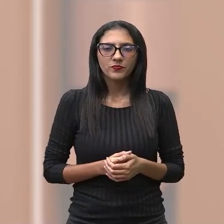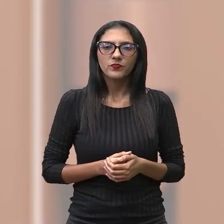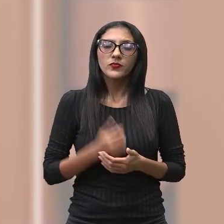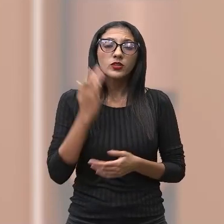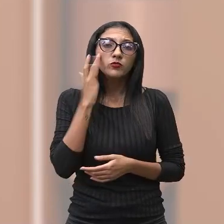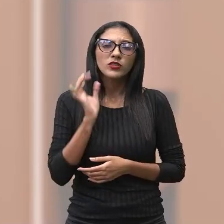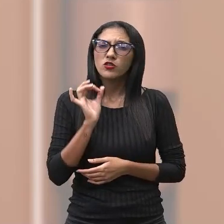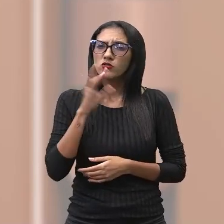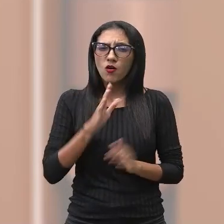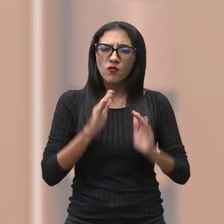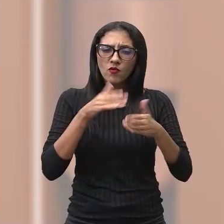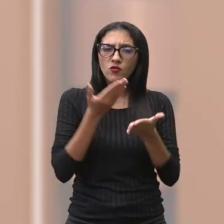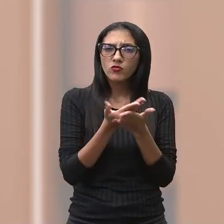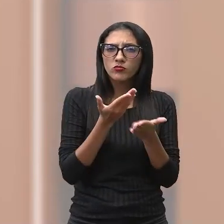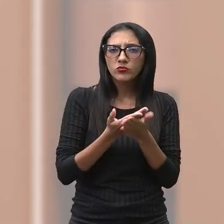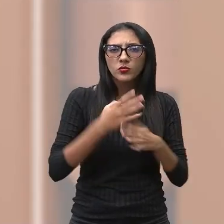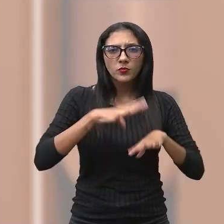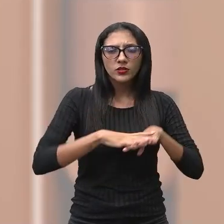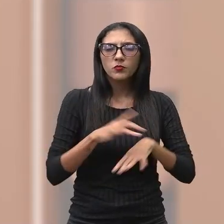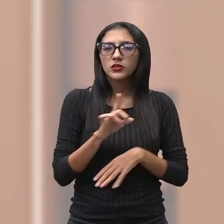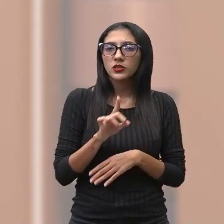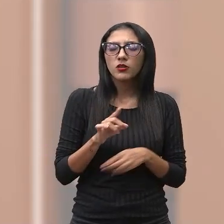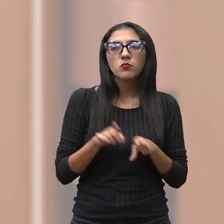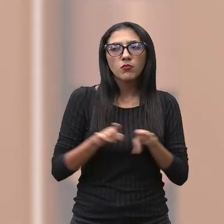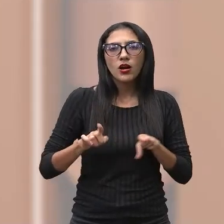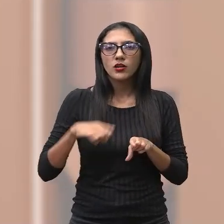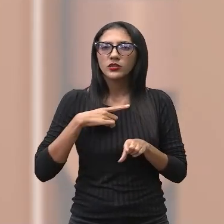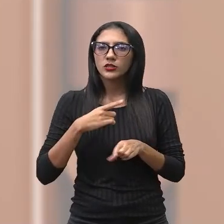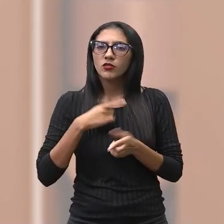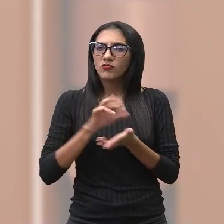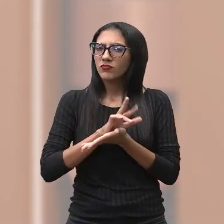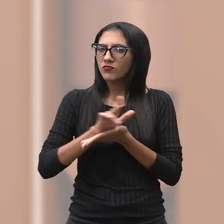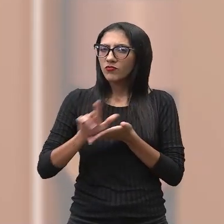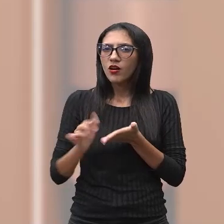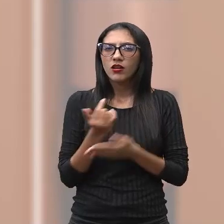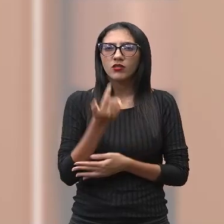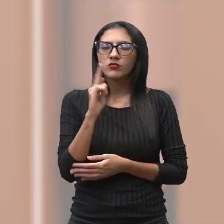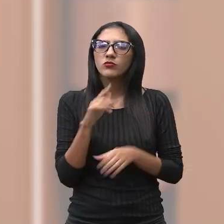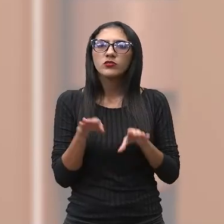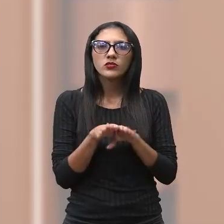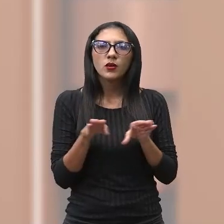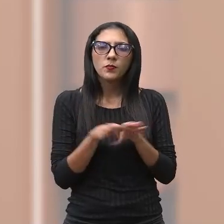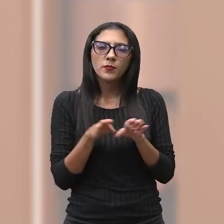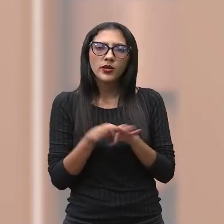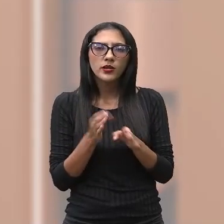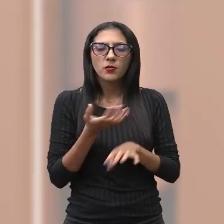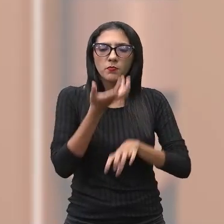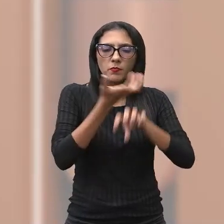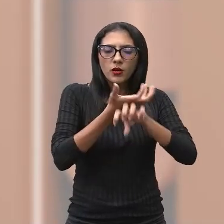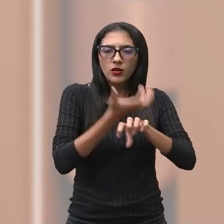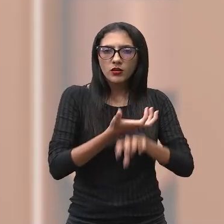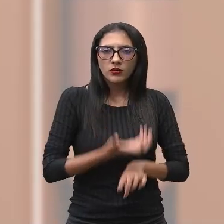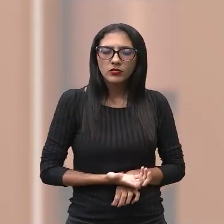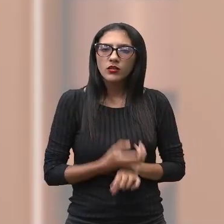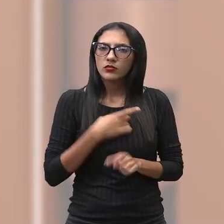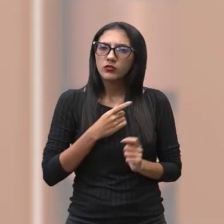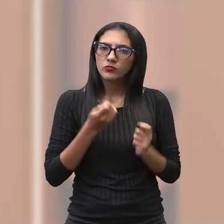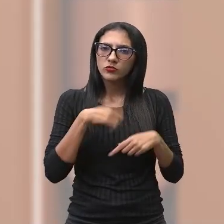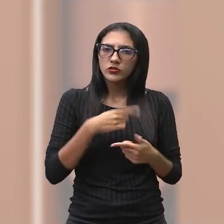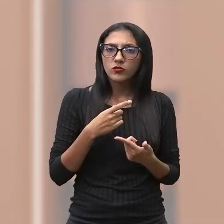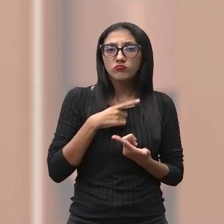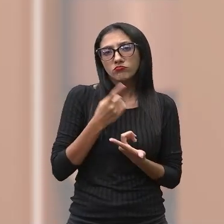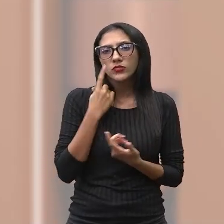da matemática, mas tem vários outros ramos aí disciplinares que podem realmente causar